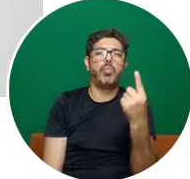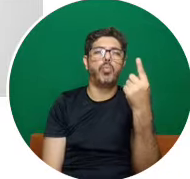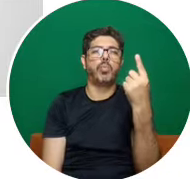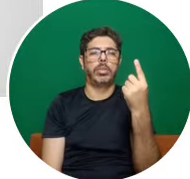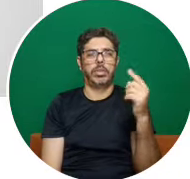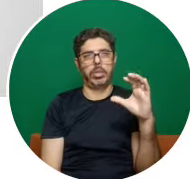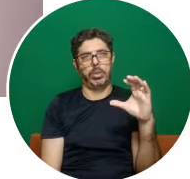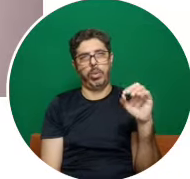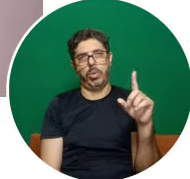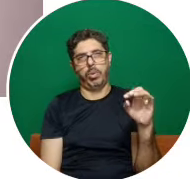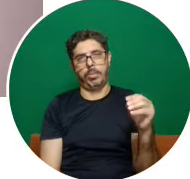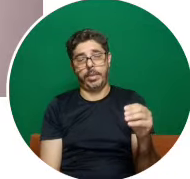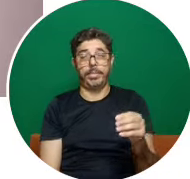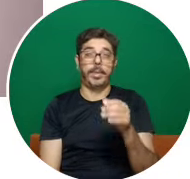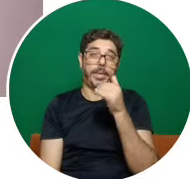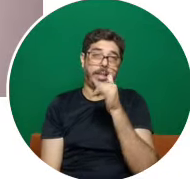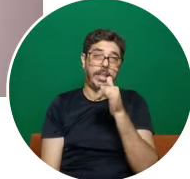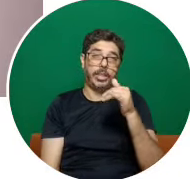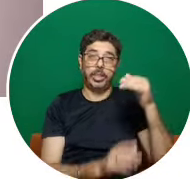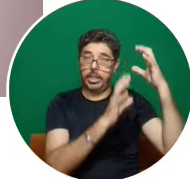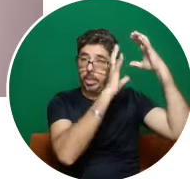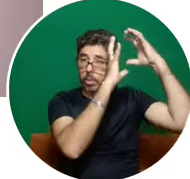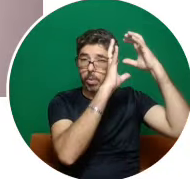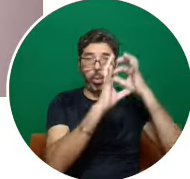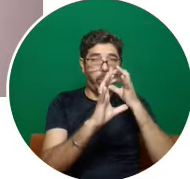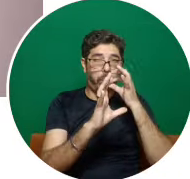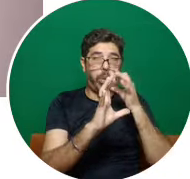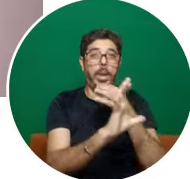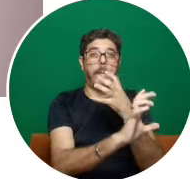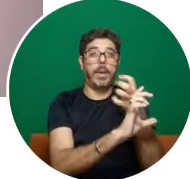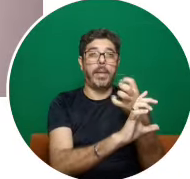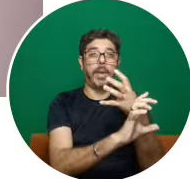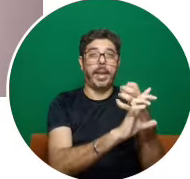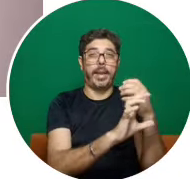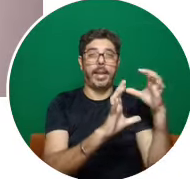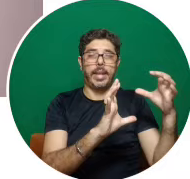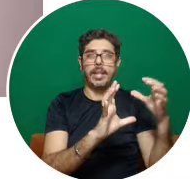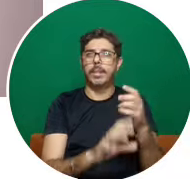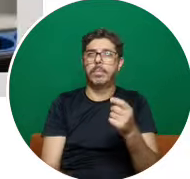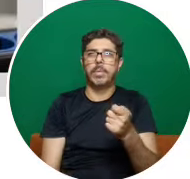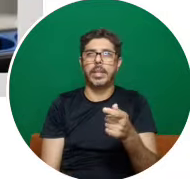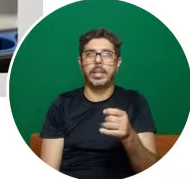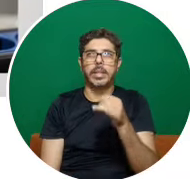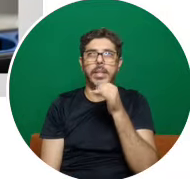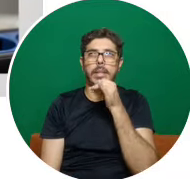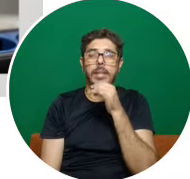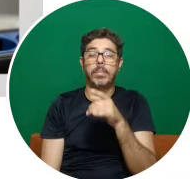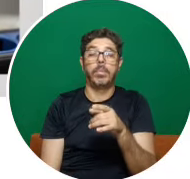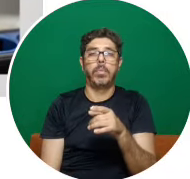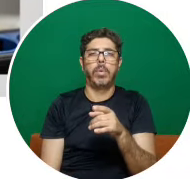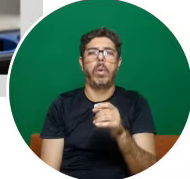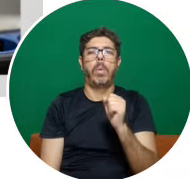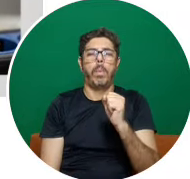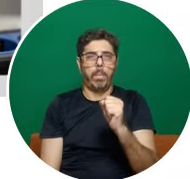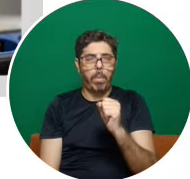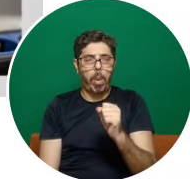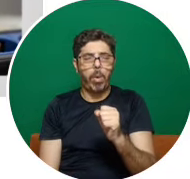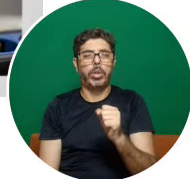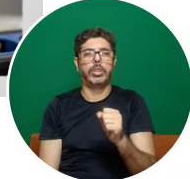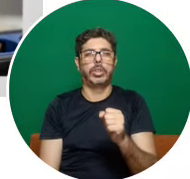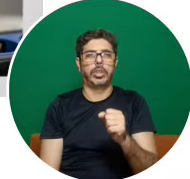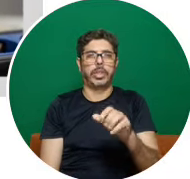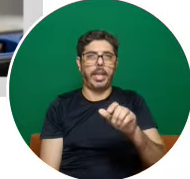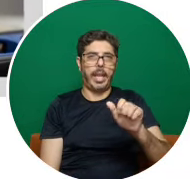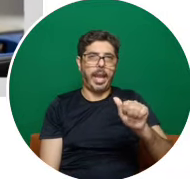Coulomb. Então, a energia associada a um balão carregado é muito pequena. Veja então que uma alta tensão vai